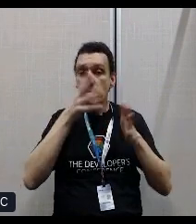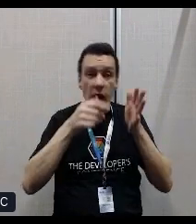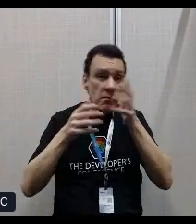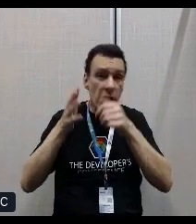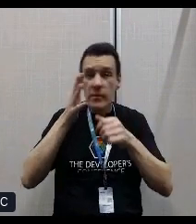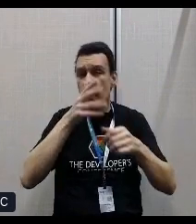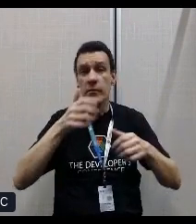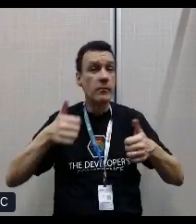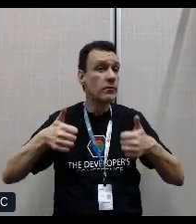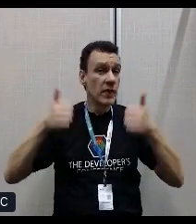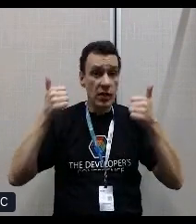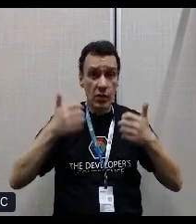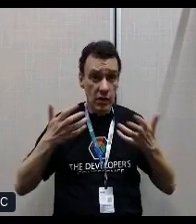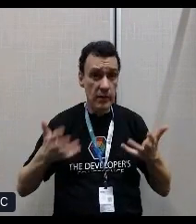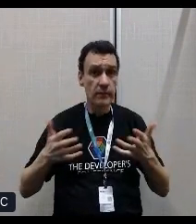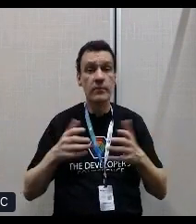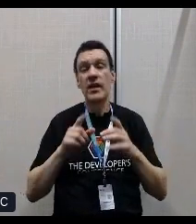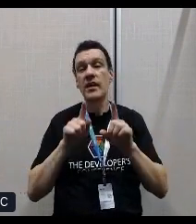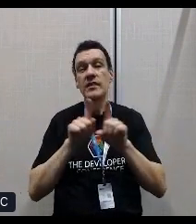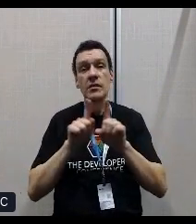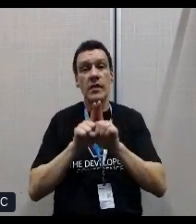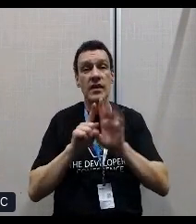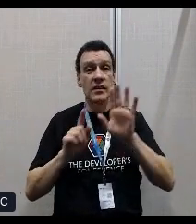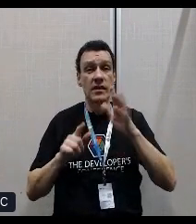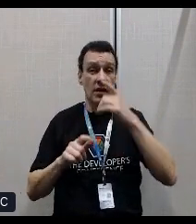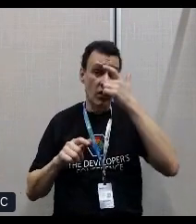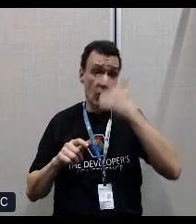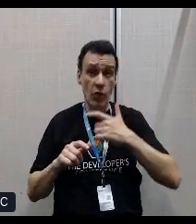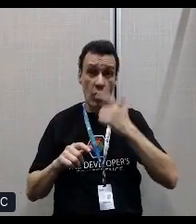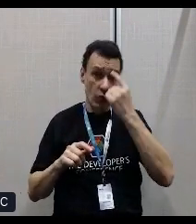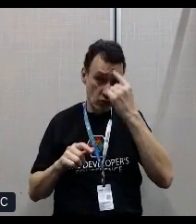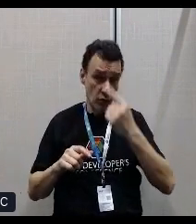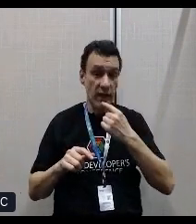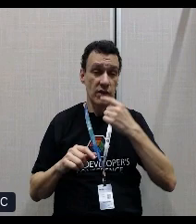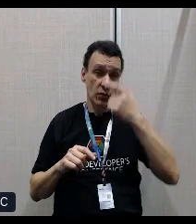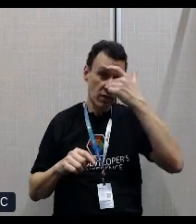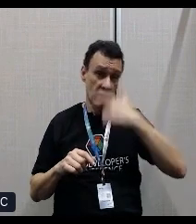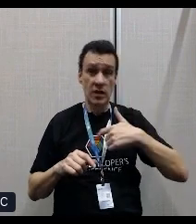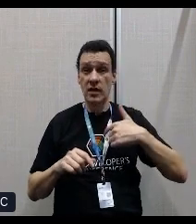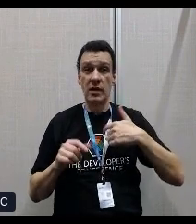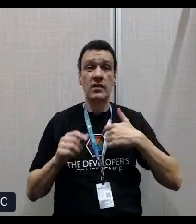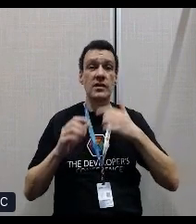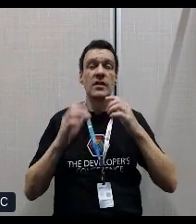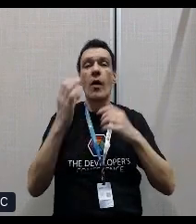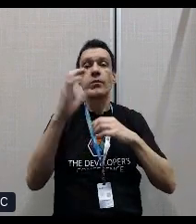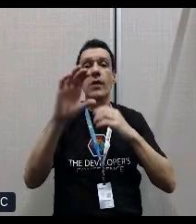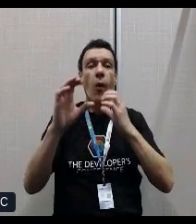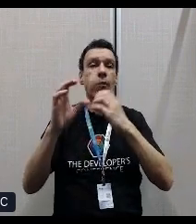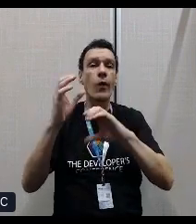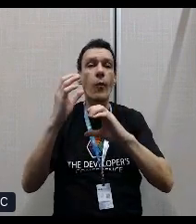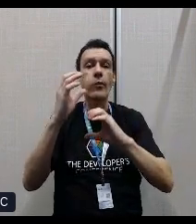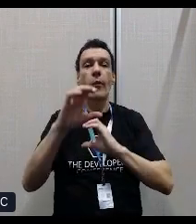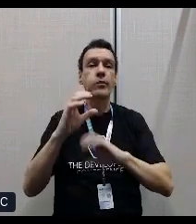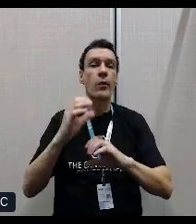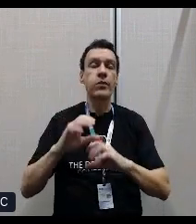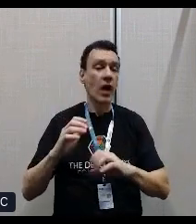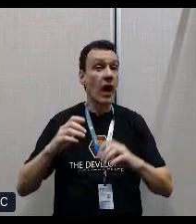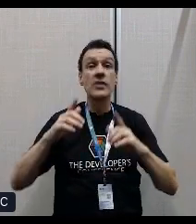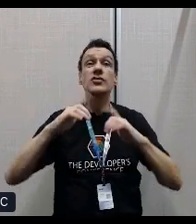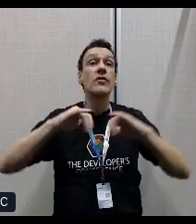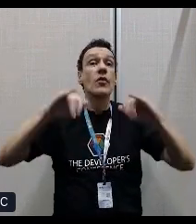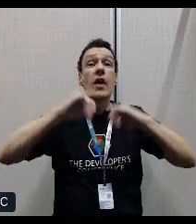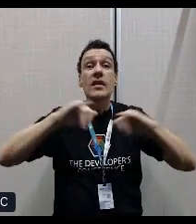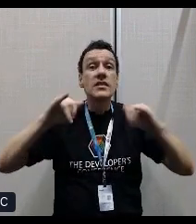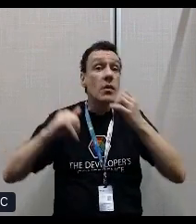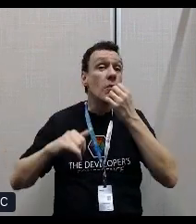dentro daquela questão de que o usuário acaba gostando, né? Então, o que é melhor para a divulgação de qualquer produto que seja